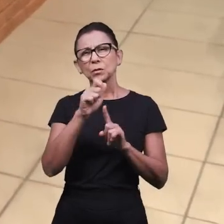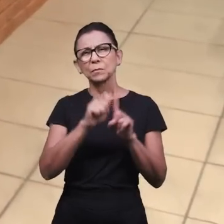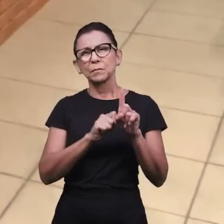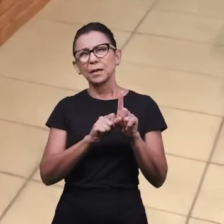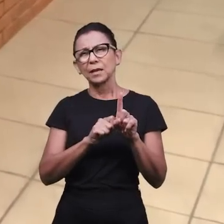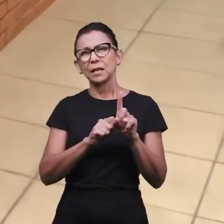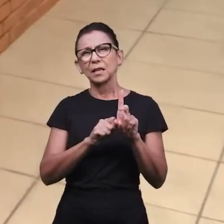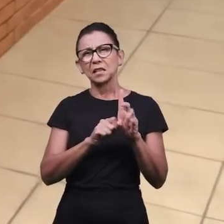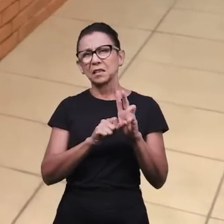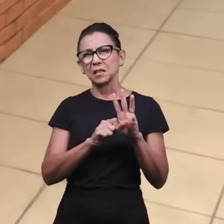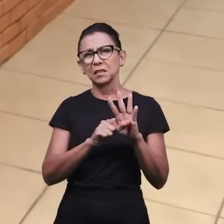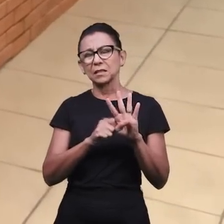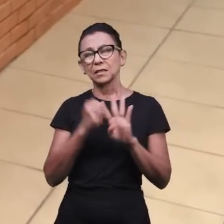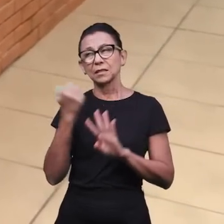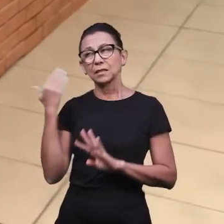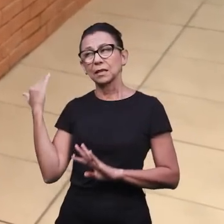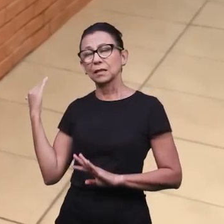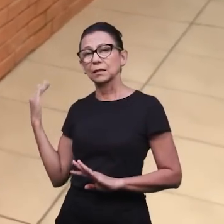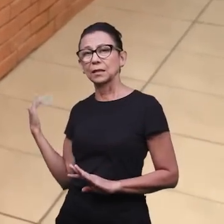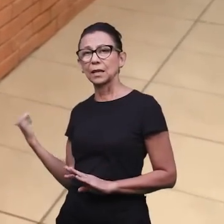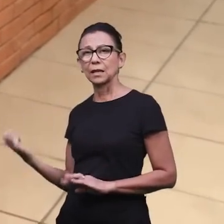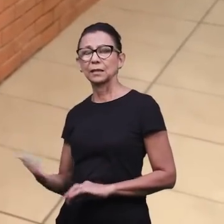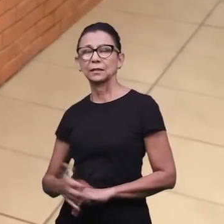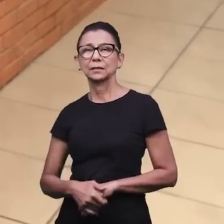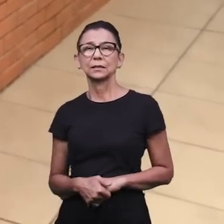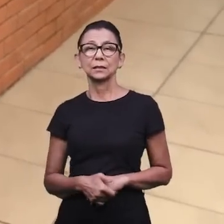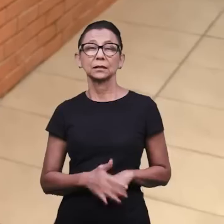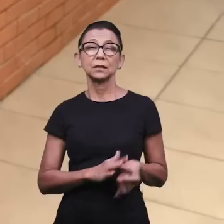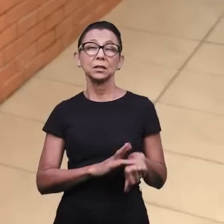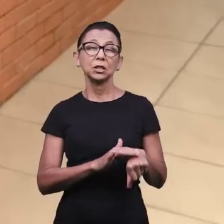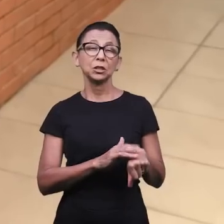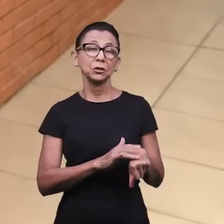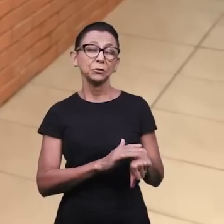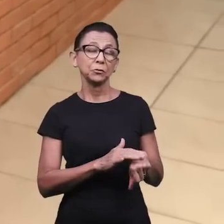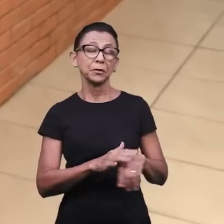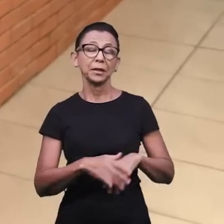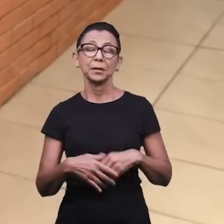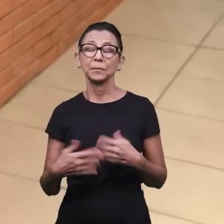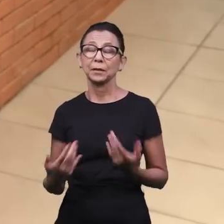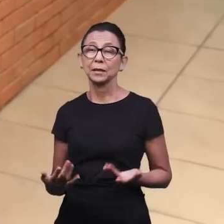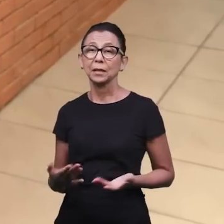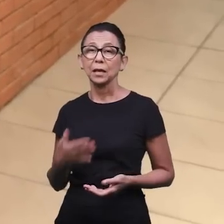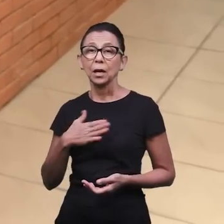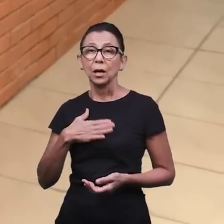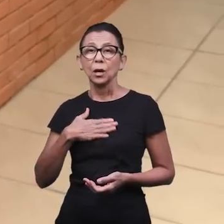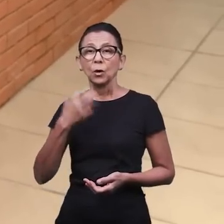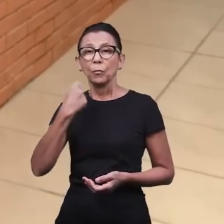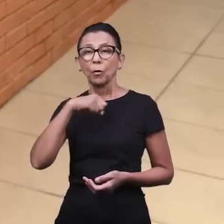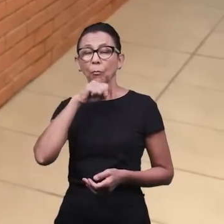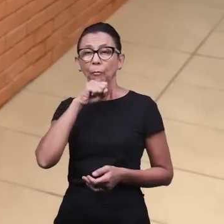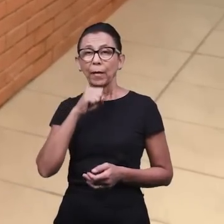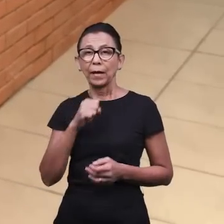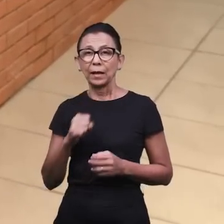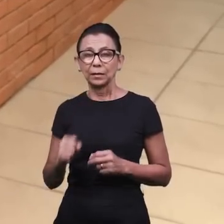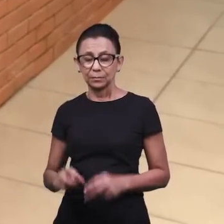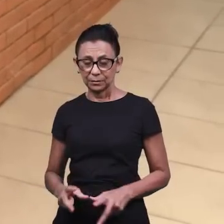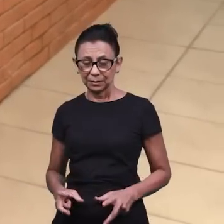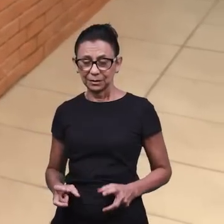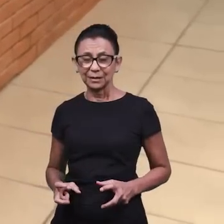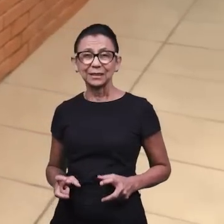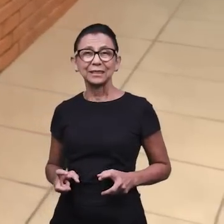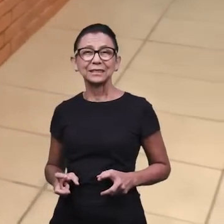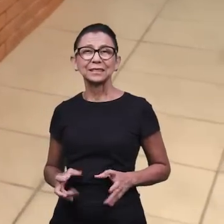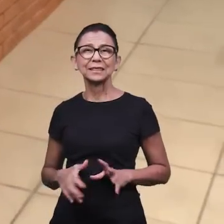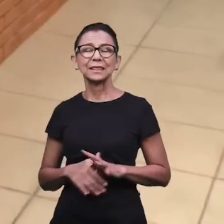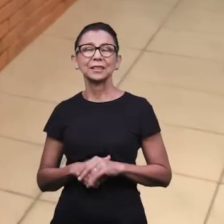que fazer uma colonoscopia e uma endoscopia. O meu pai morreu de câncer de intestino, a minha mãe tinha feito cirurgia de